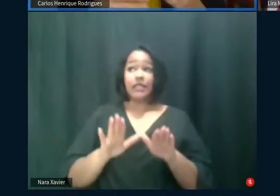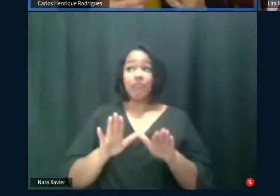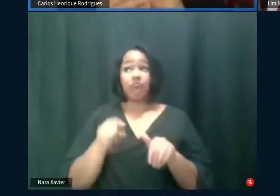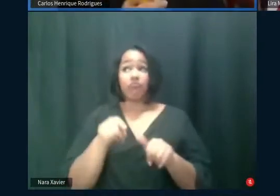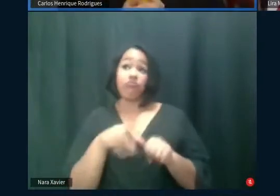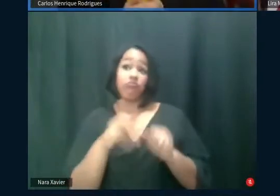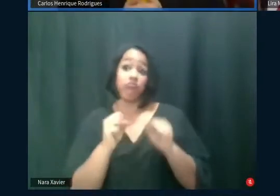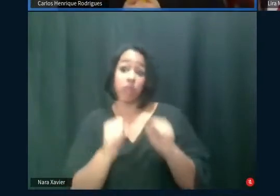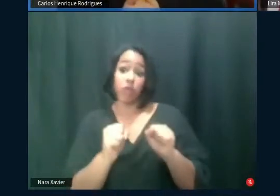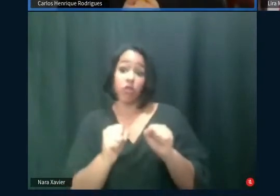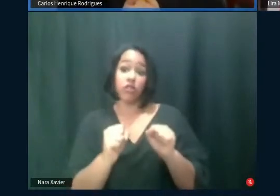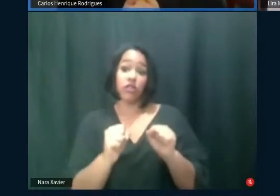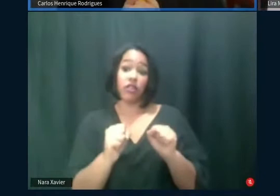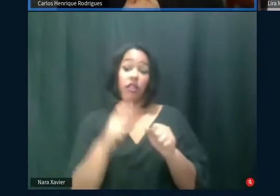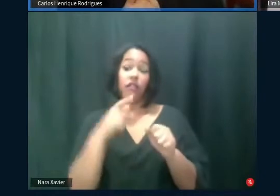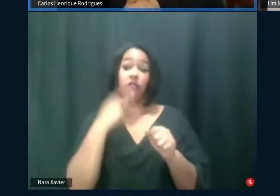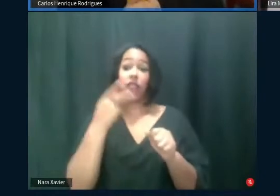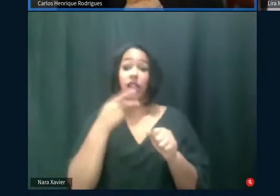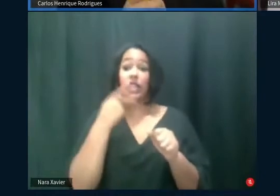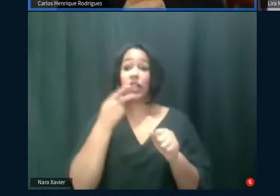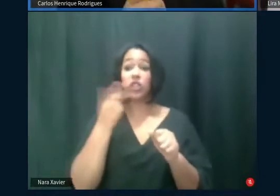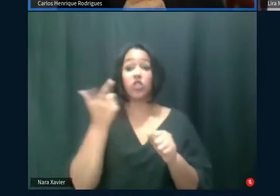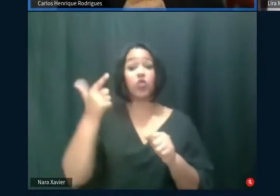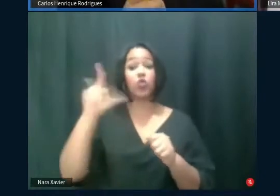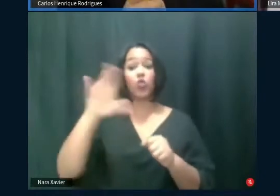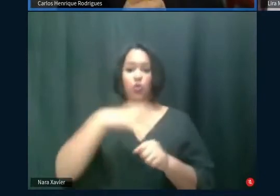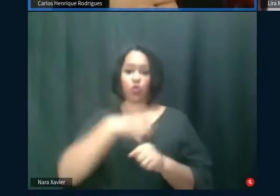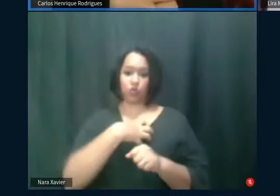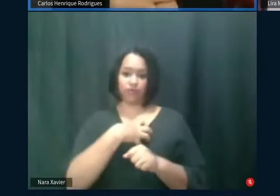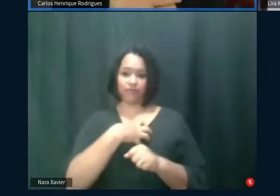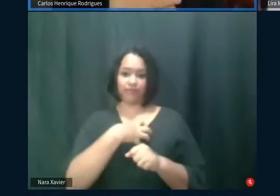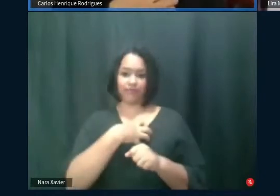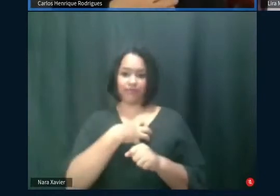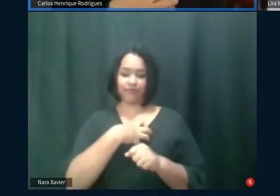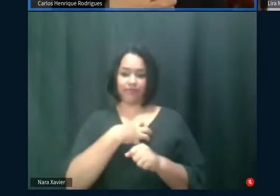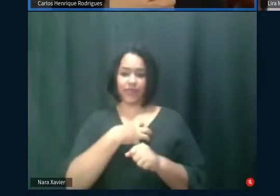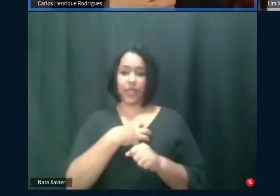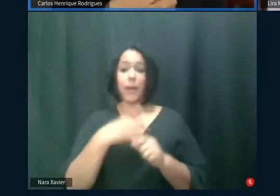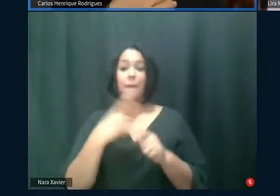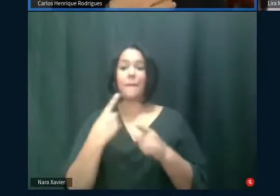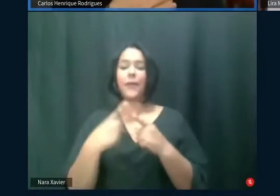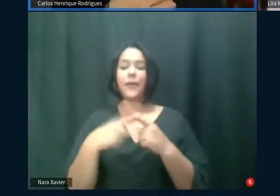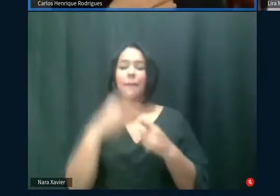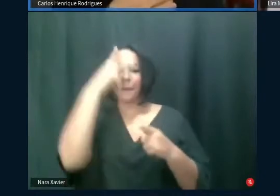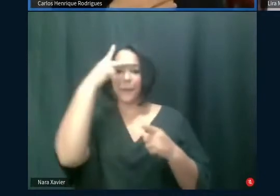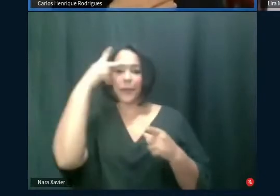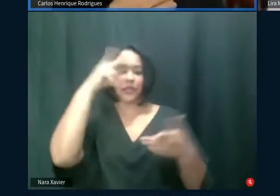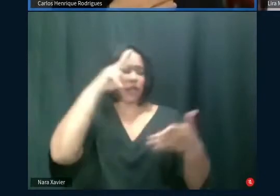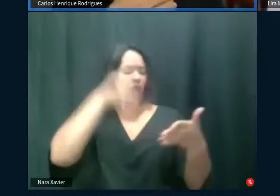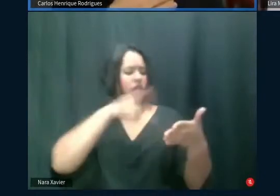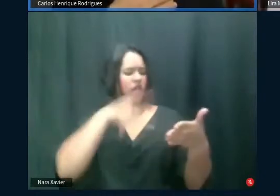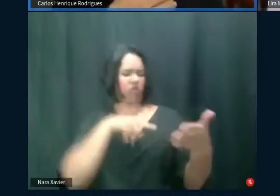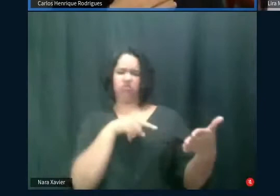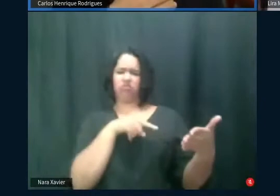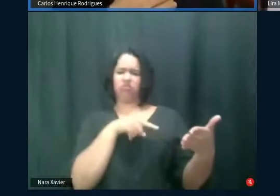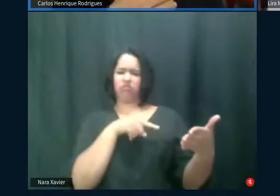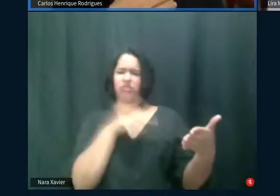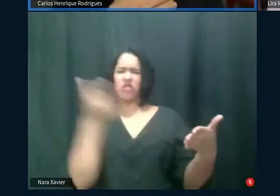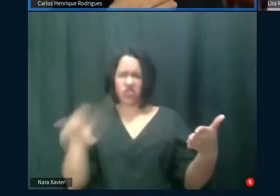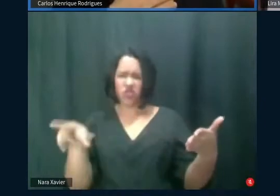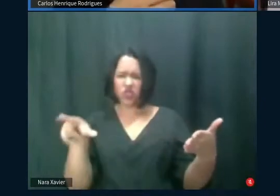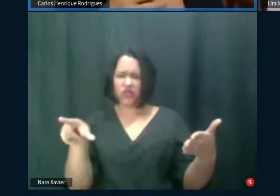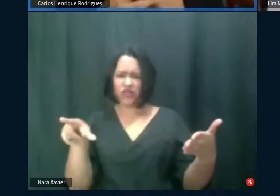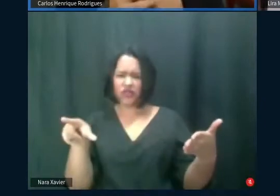você possa parafrasear uma dessas ocorrências para não ter no leitor a impressão de que ele está lendo a mesma coisa de